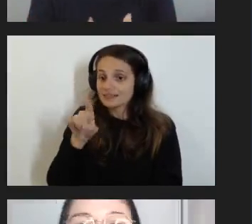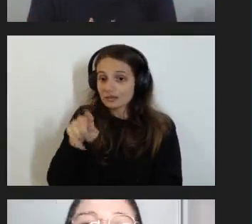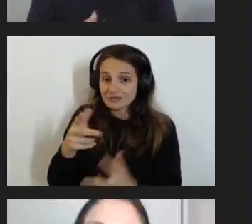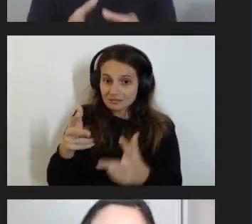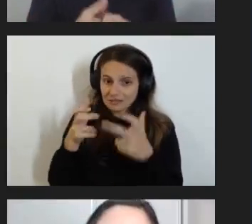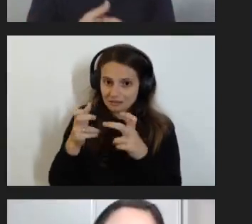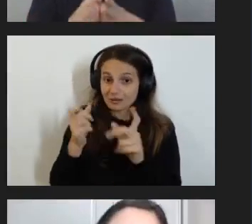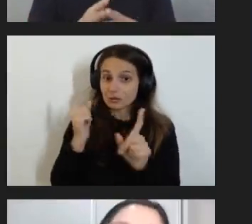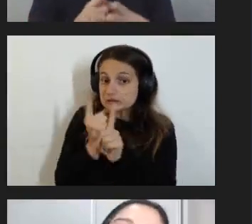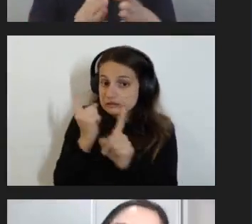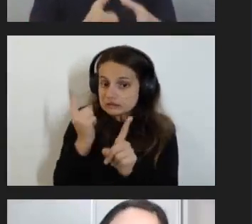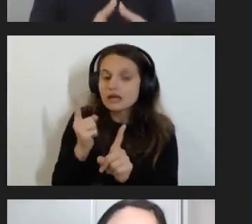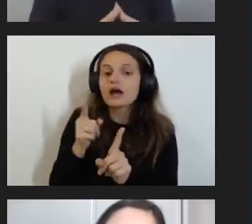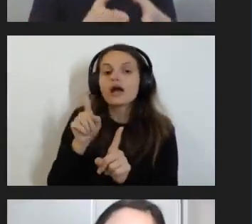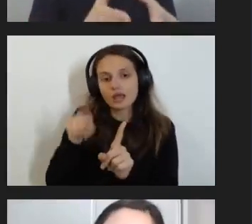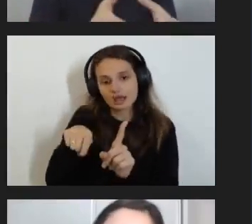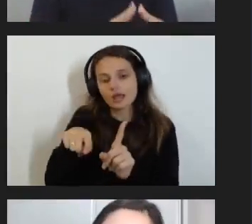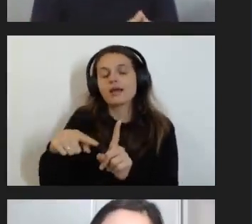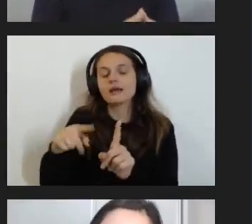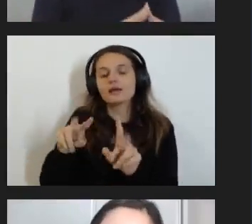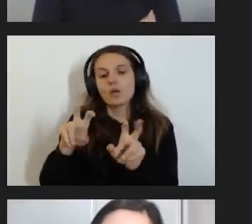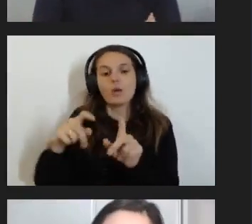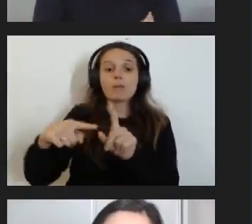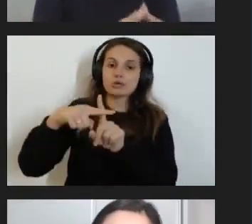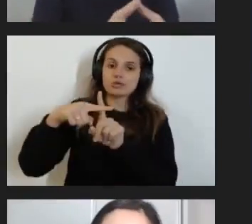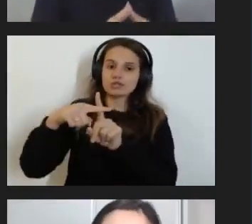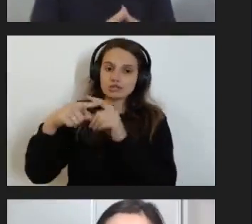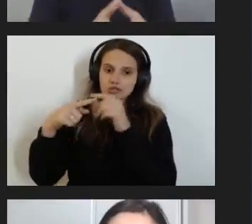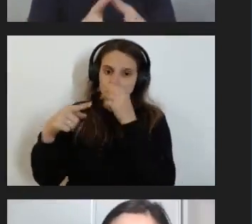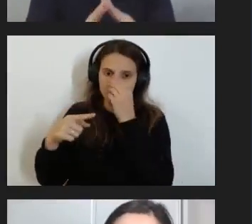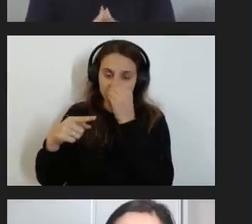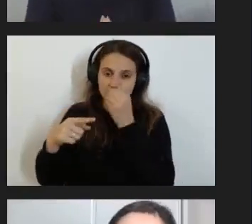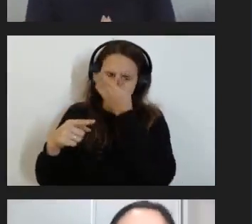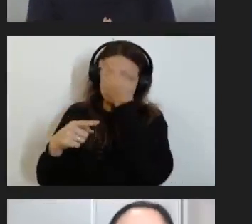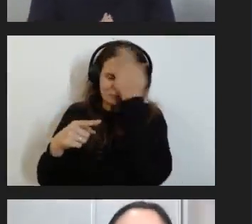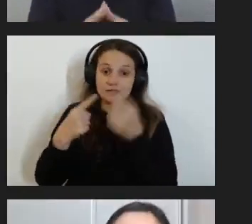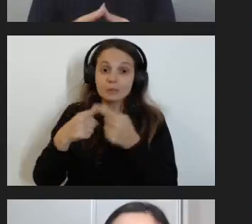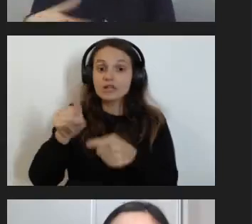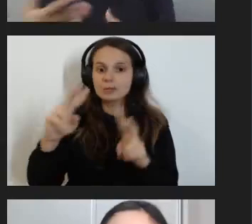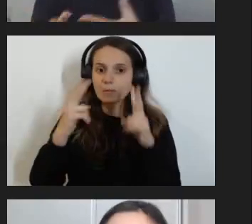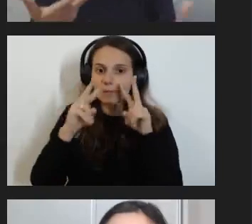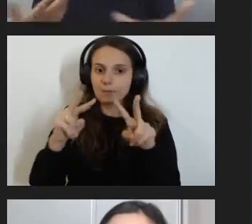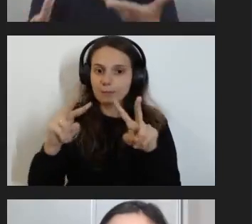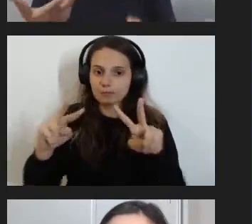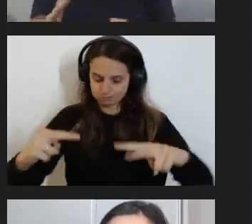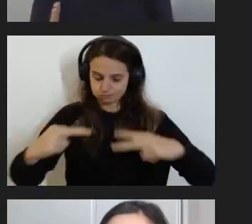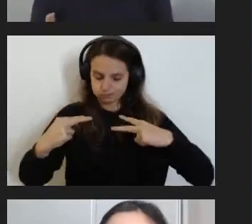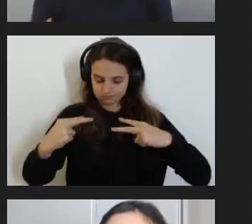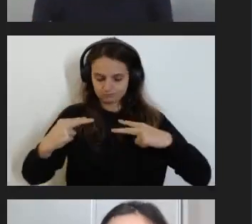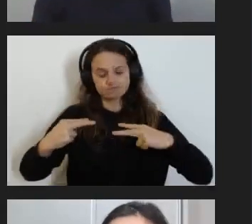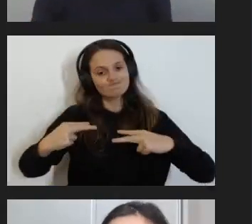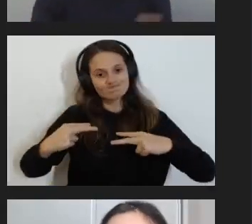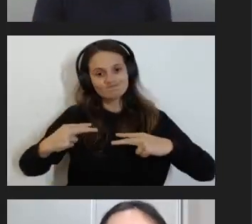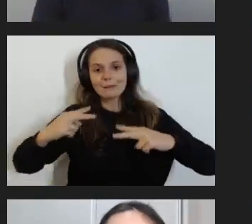já sinaliza, olha, acho que por aqui não é legal, é melhor fazer dessa forma, porque é melhor a gente se conhecer,